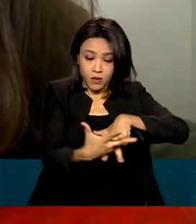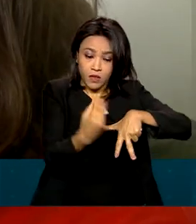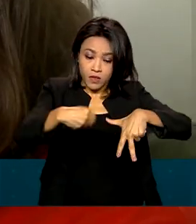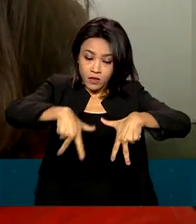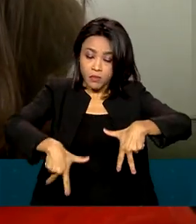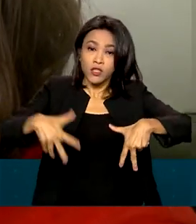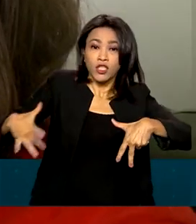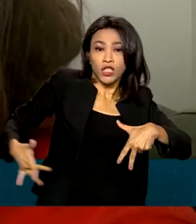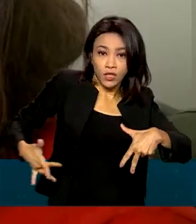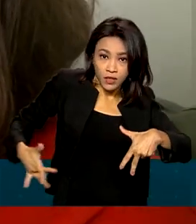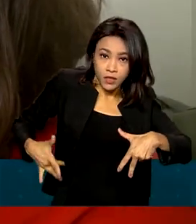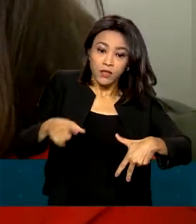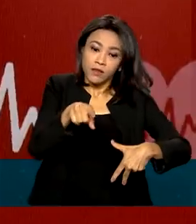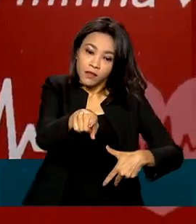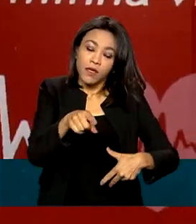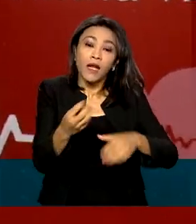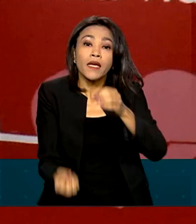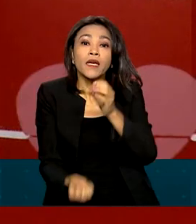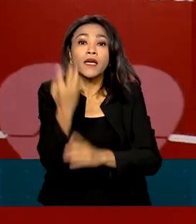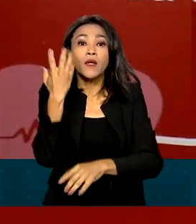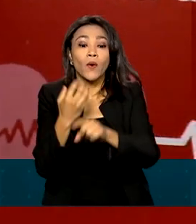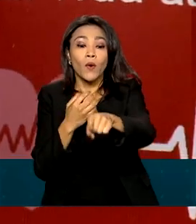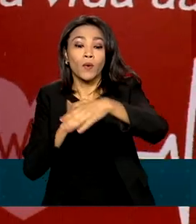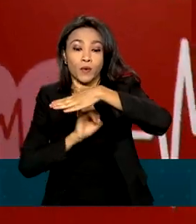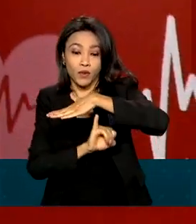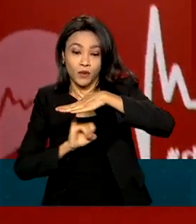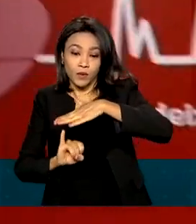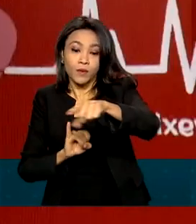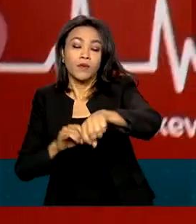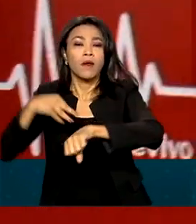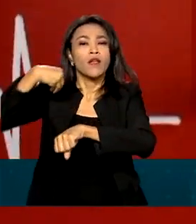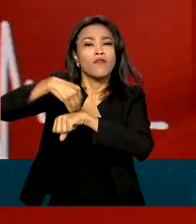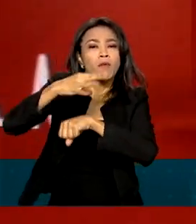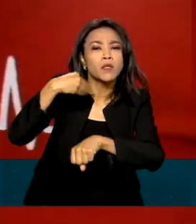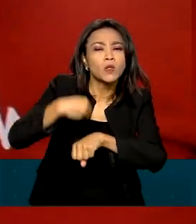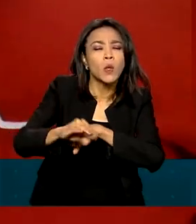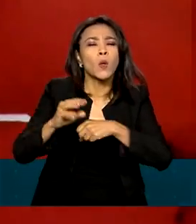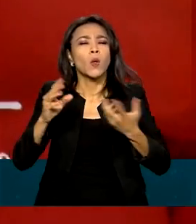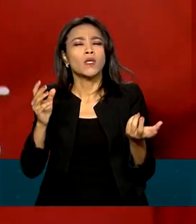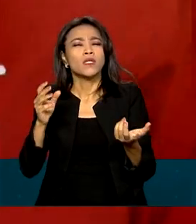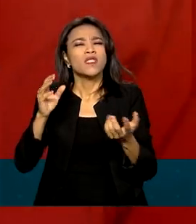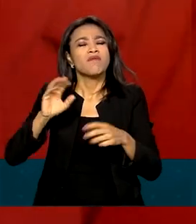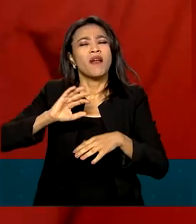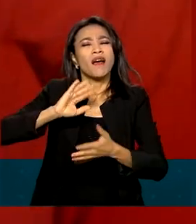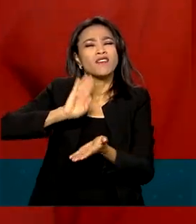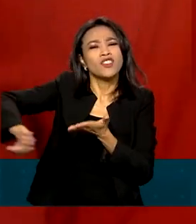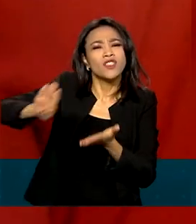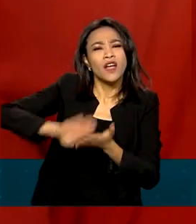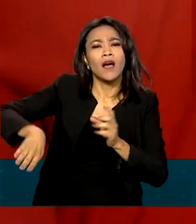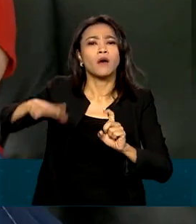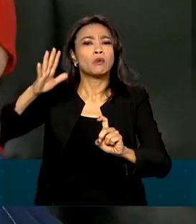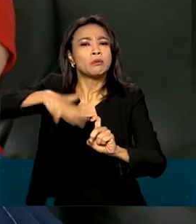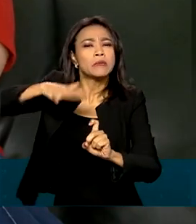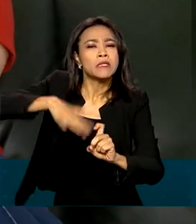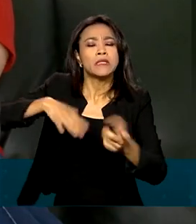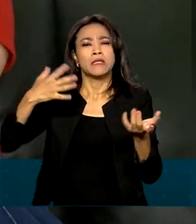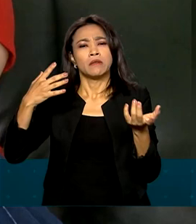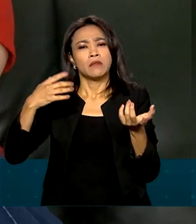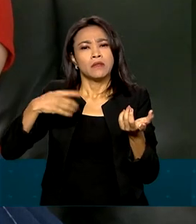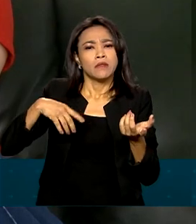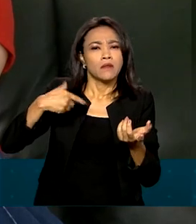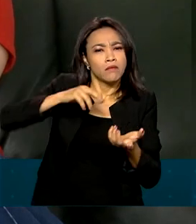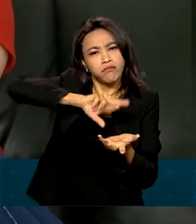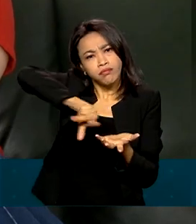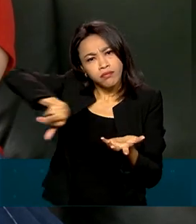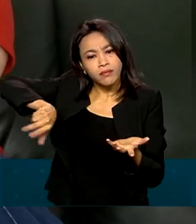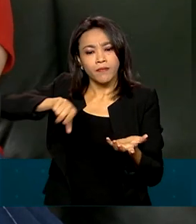que virou o Instituto Deixe Vivo, que fornece informações para acabar com os mitos em torno da doação. Hoje, para você ser um doador